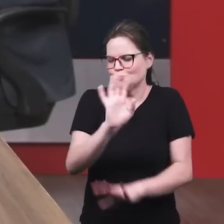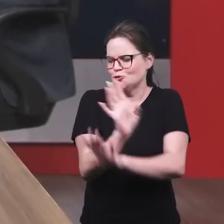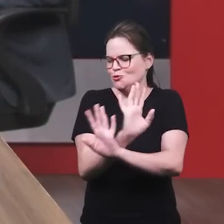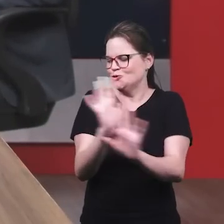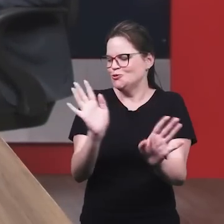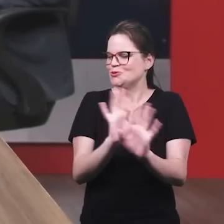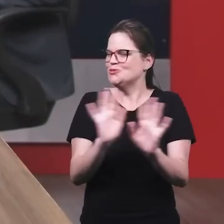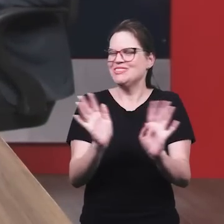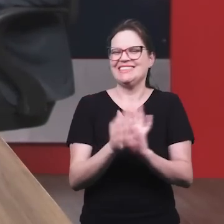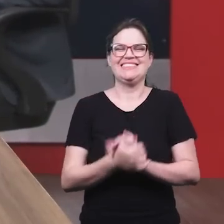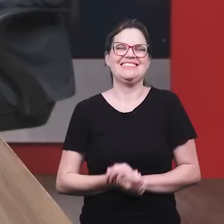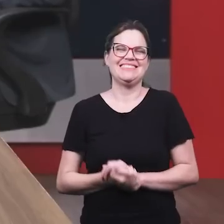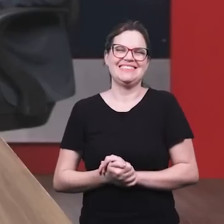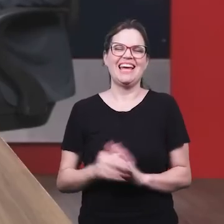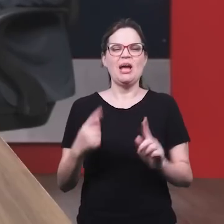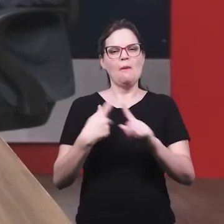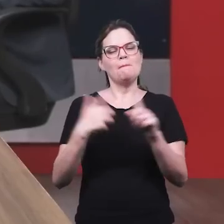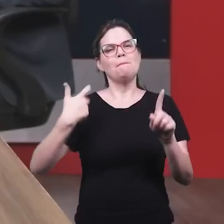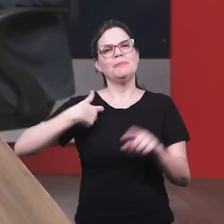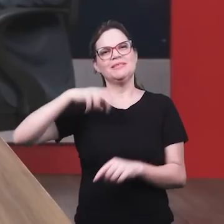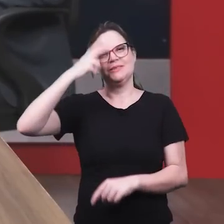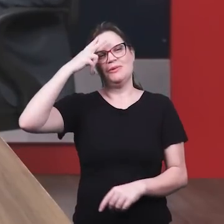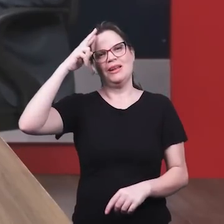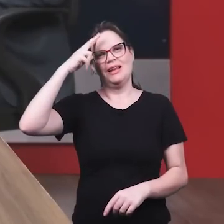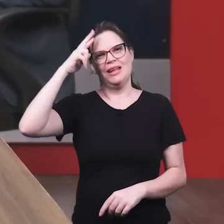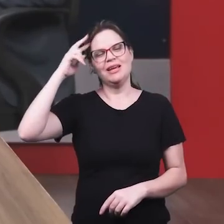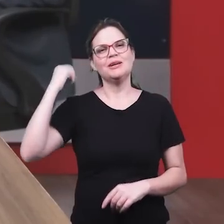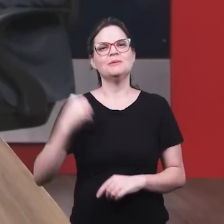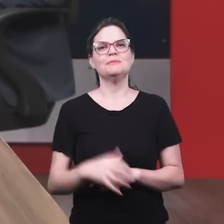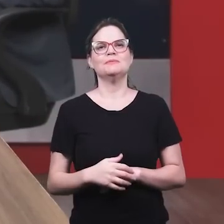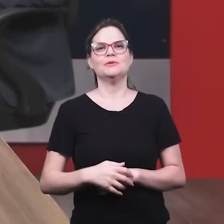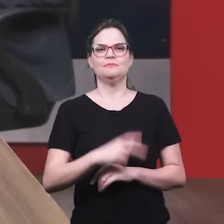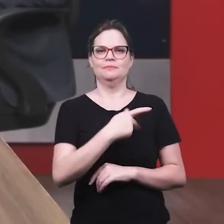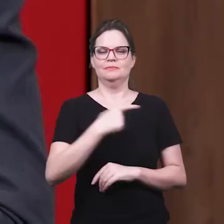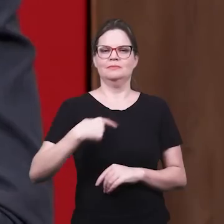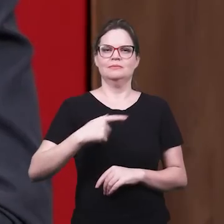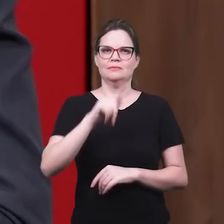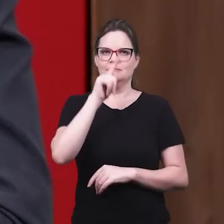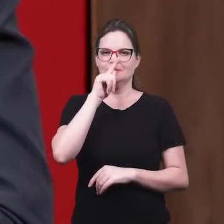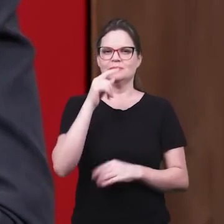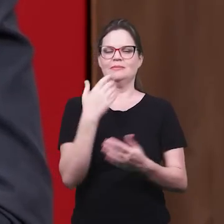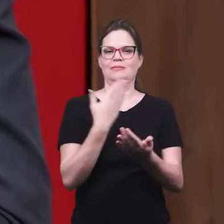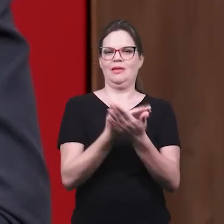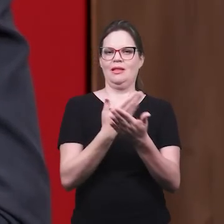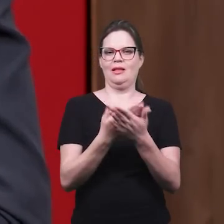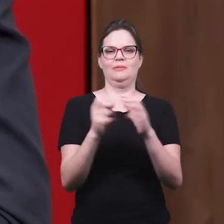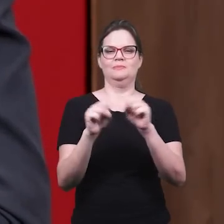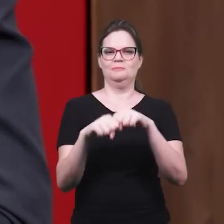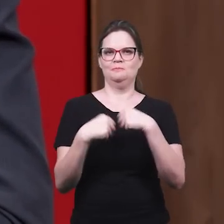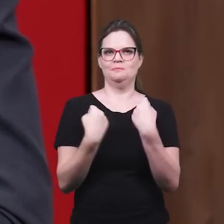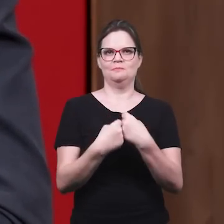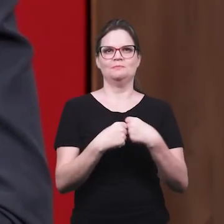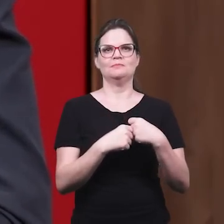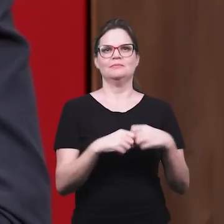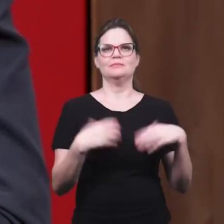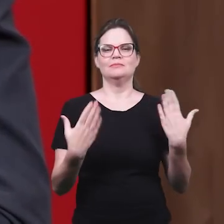mais, mas eu me recordo, né, claramente do pastor Gilson nas aulas, no seminário,